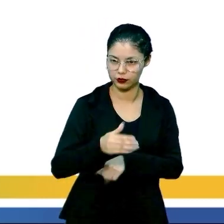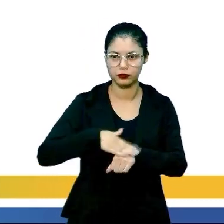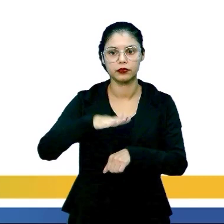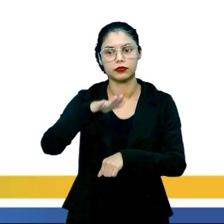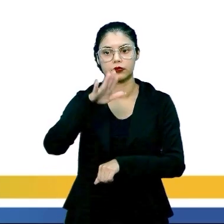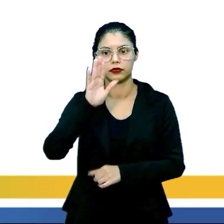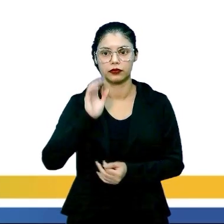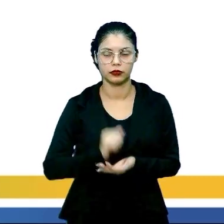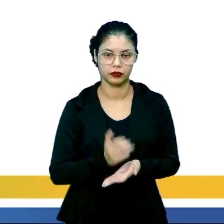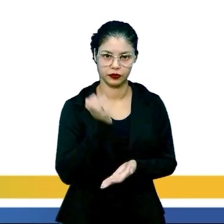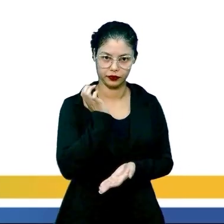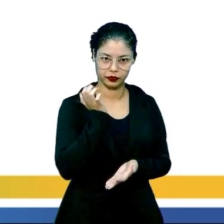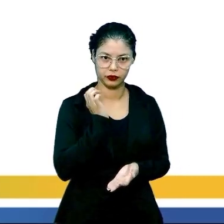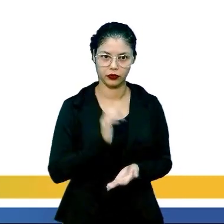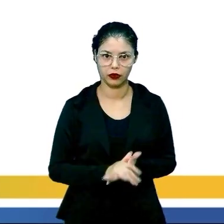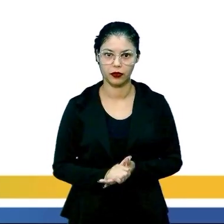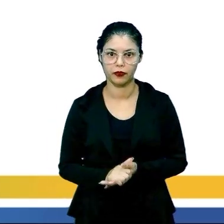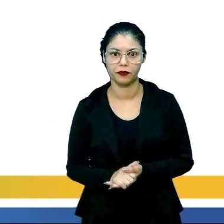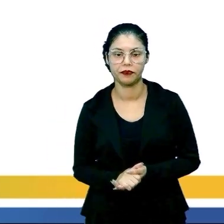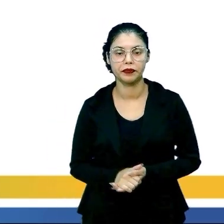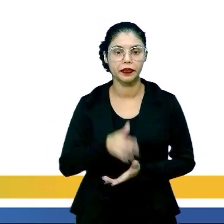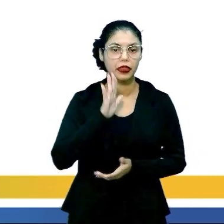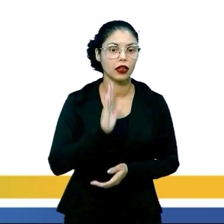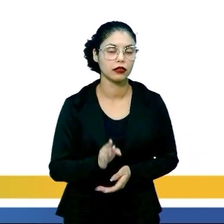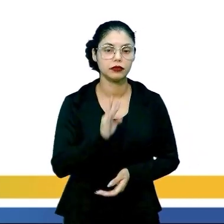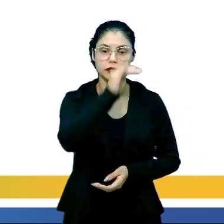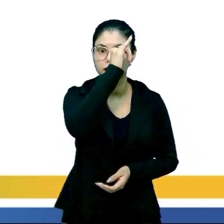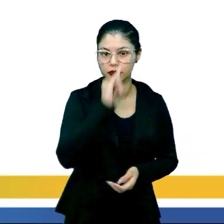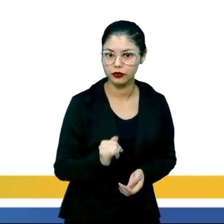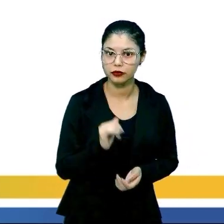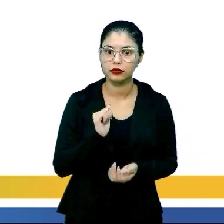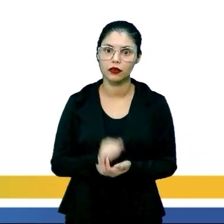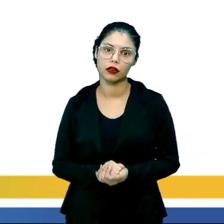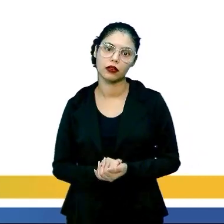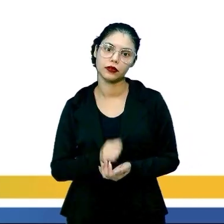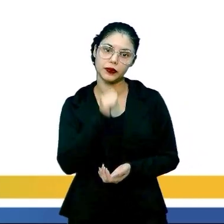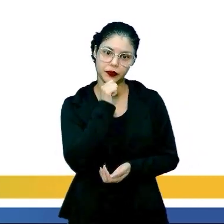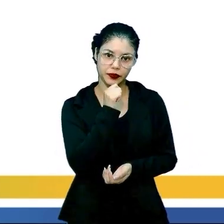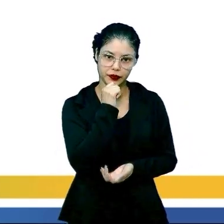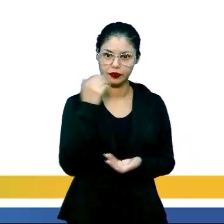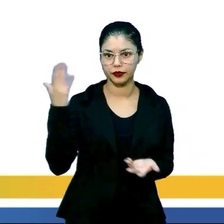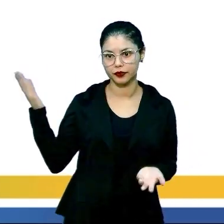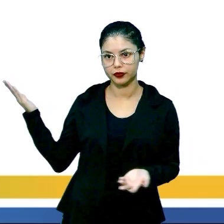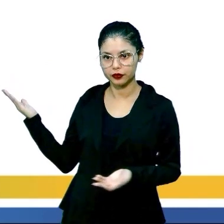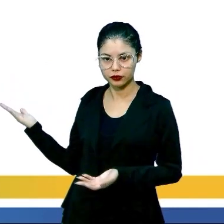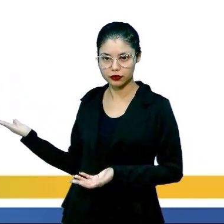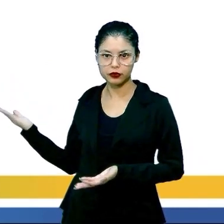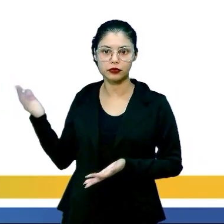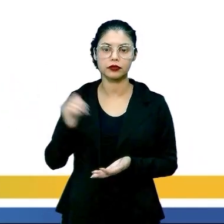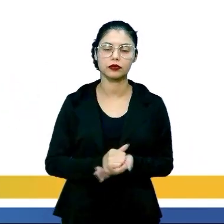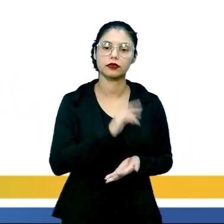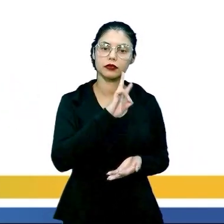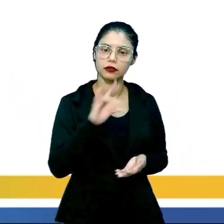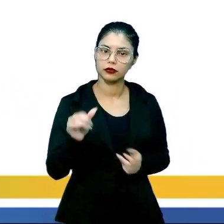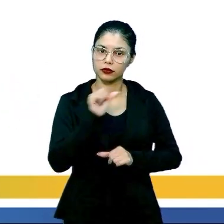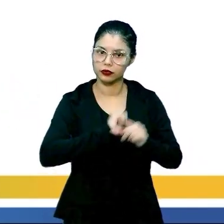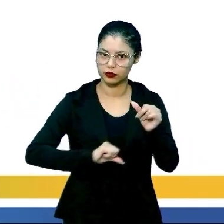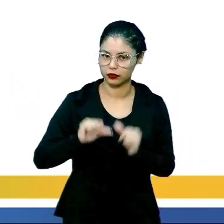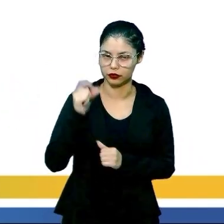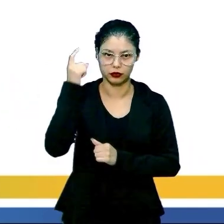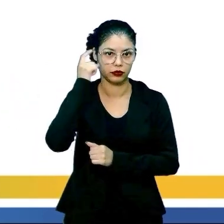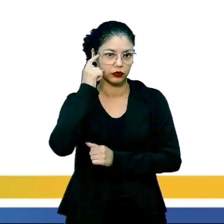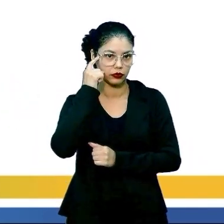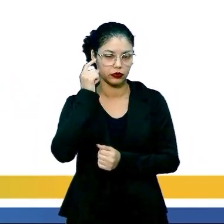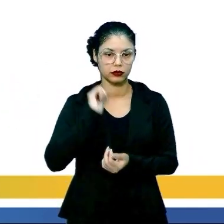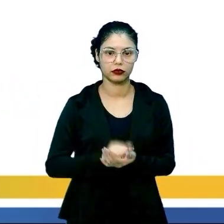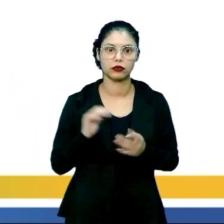mais enriquecimento. Já o iluminismo é a cereja do bolo, né? O iluminismo ele vai mudar o